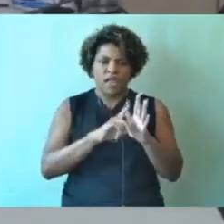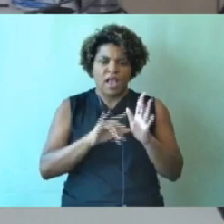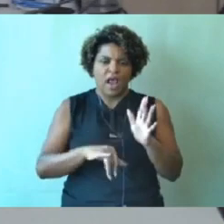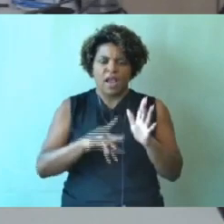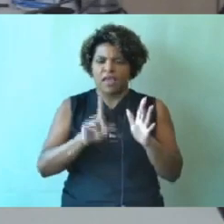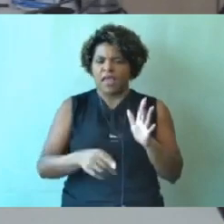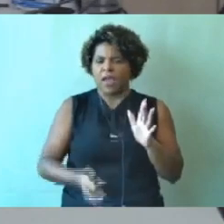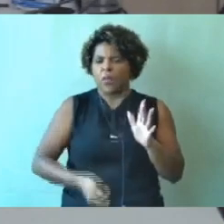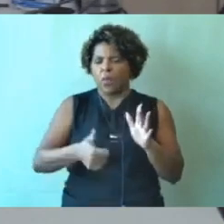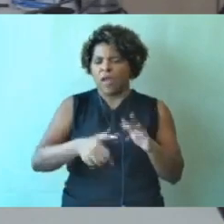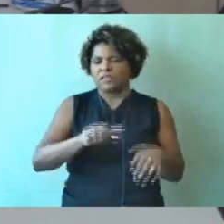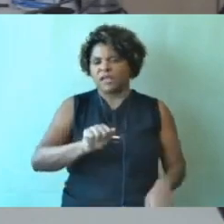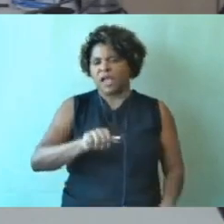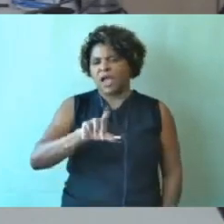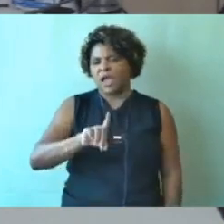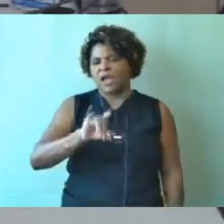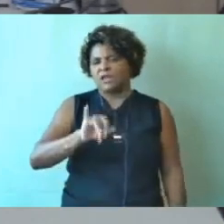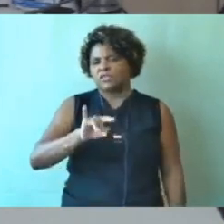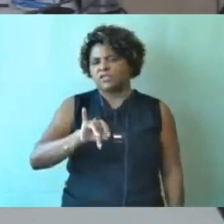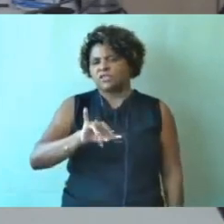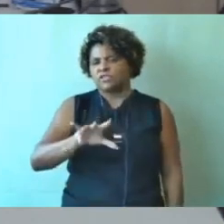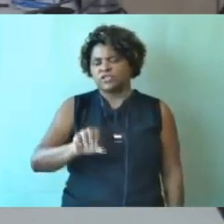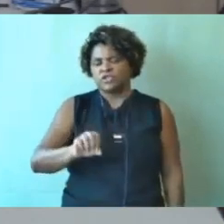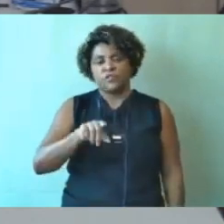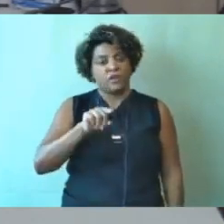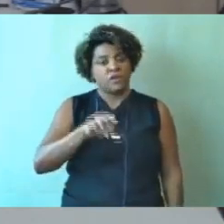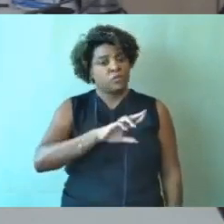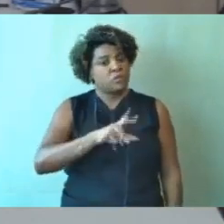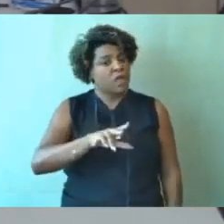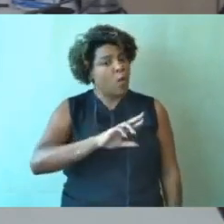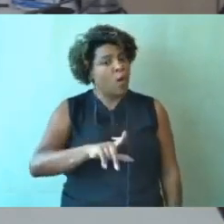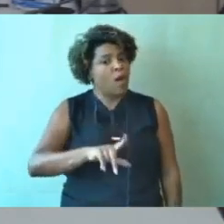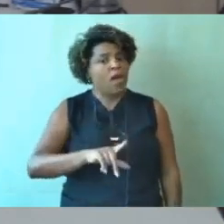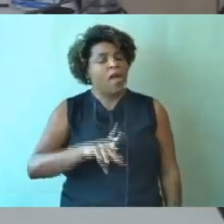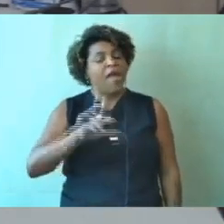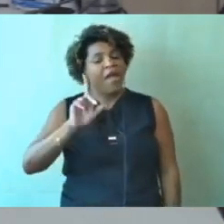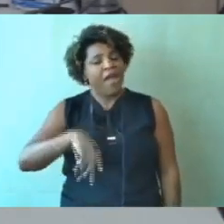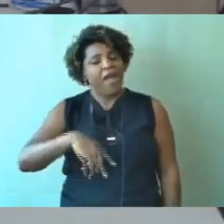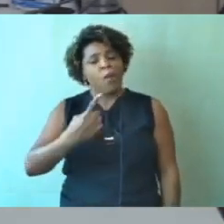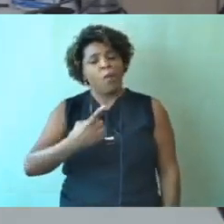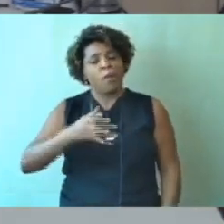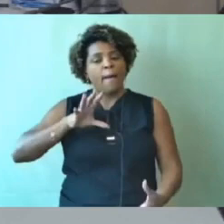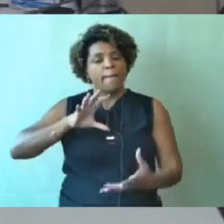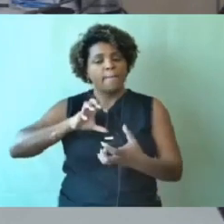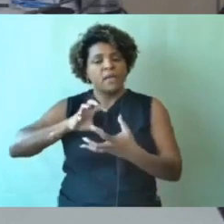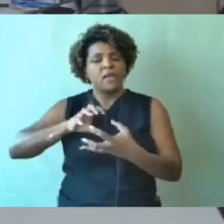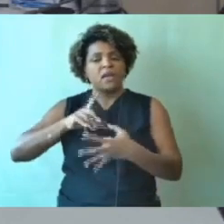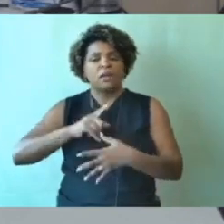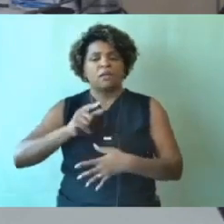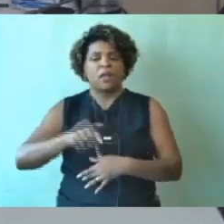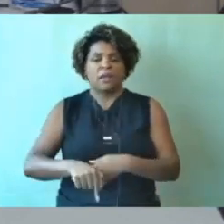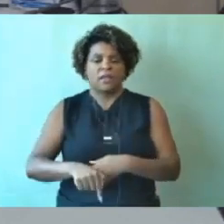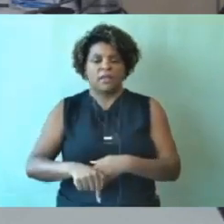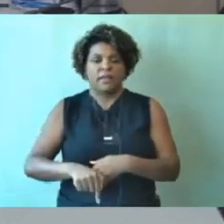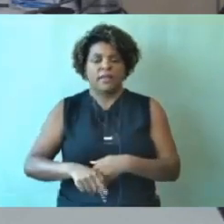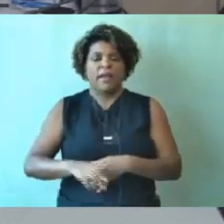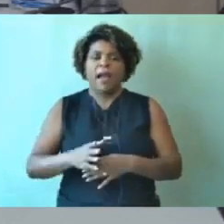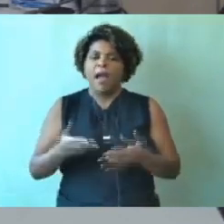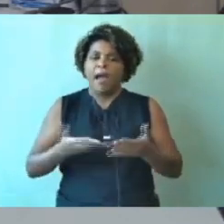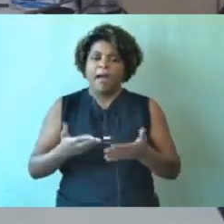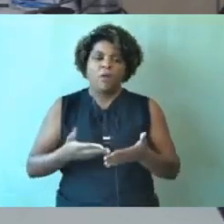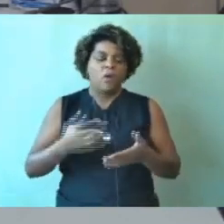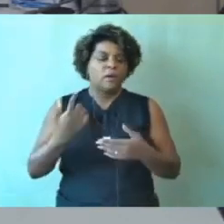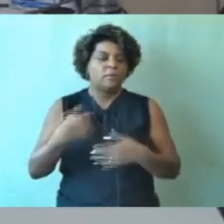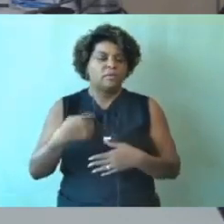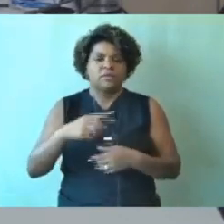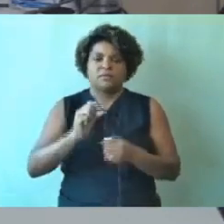mas na verdade ela não é o aditivo, e isso é uma das brigas que a gente tem. Era a hora de pegar e fazer o contrato 100% cravado para não